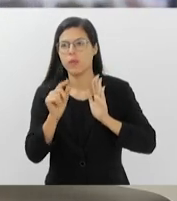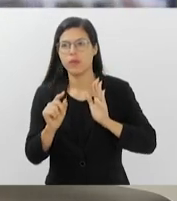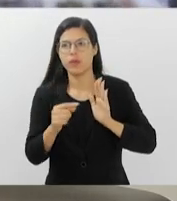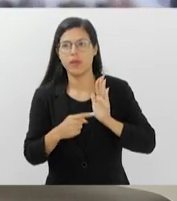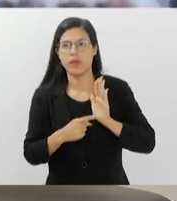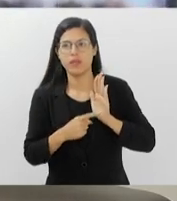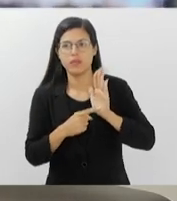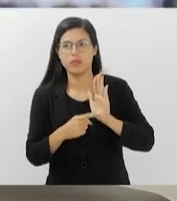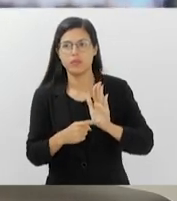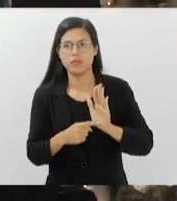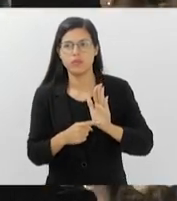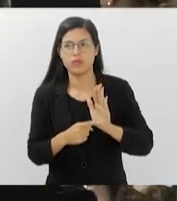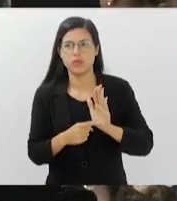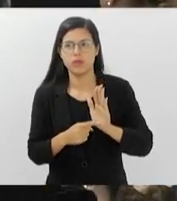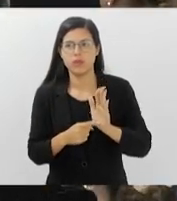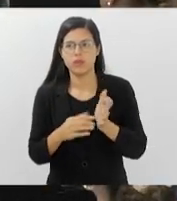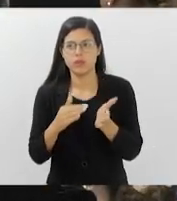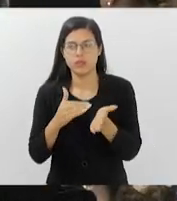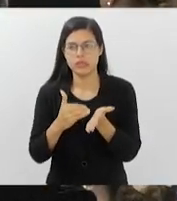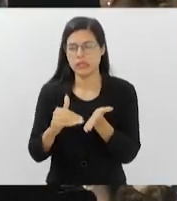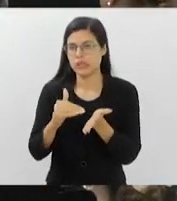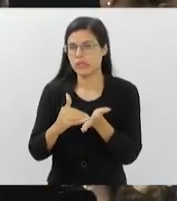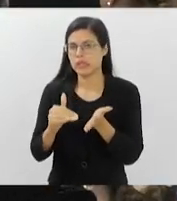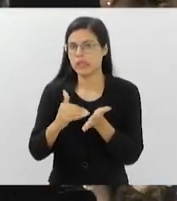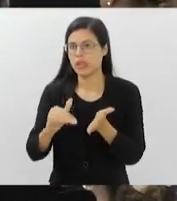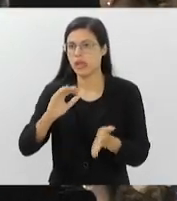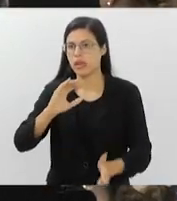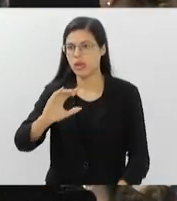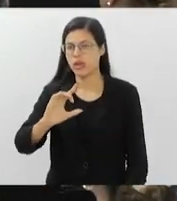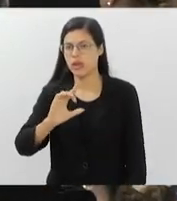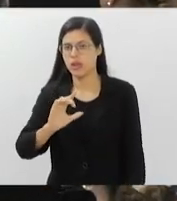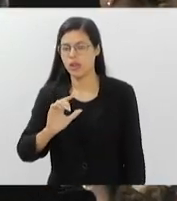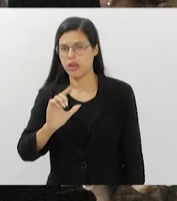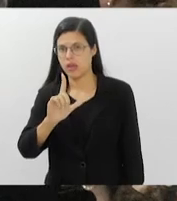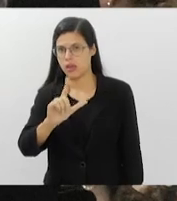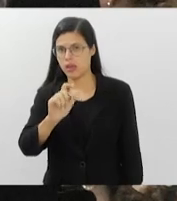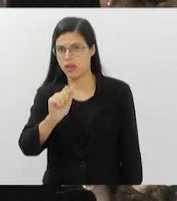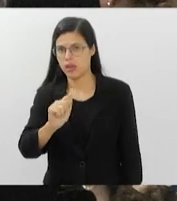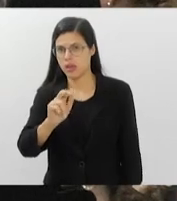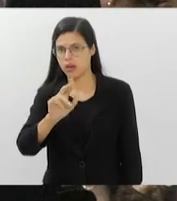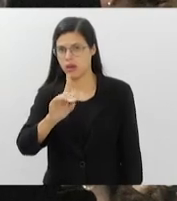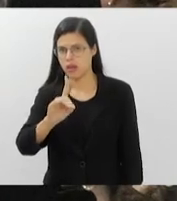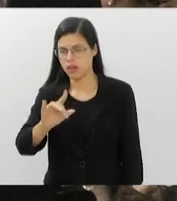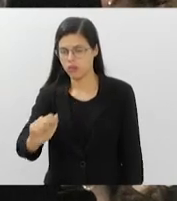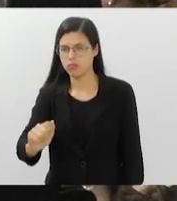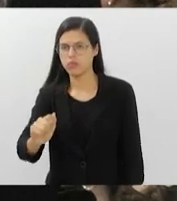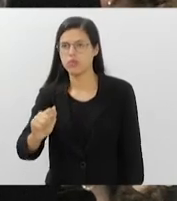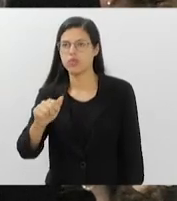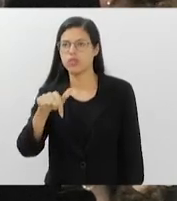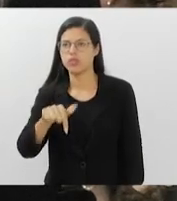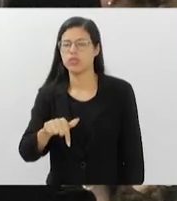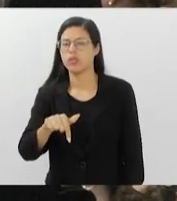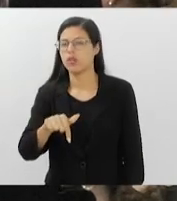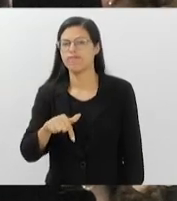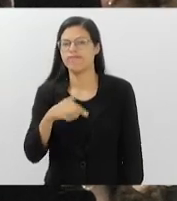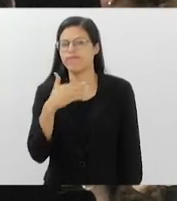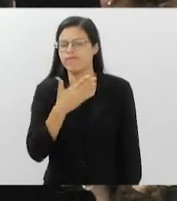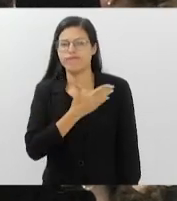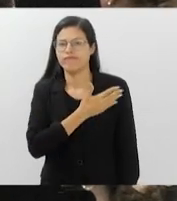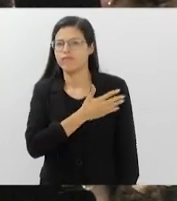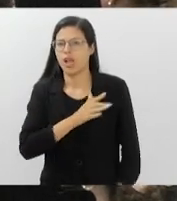a atuação da secretária Cláudia Melo diante da questão do enfrentamento à tuberculose